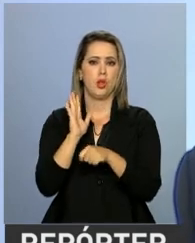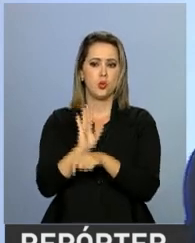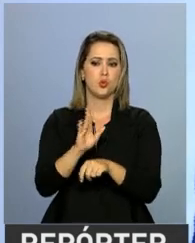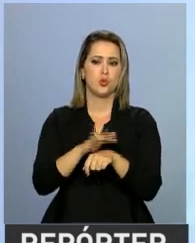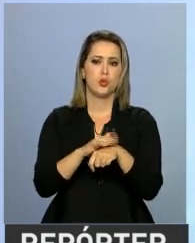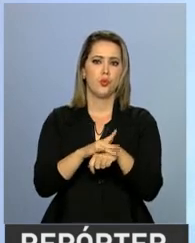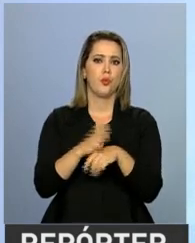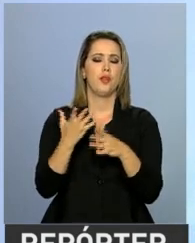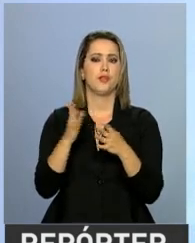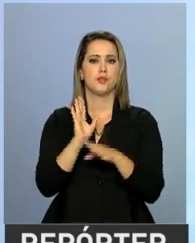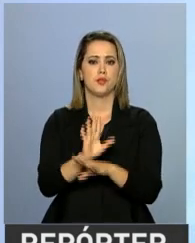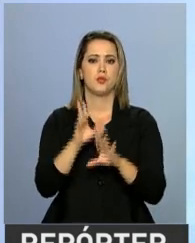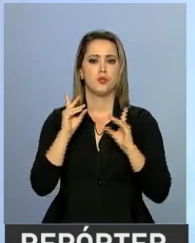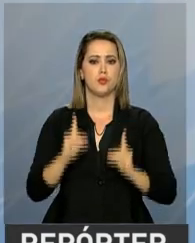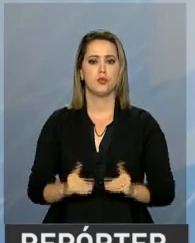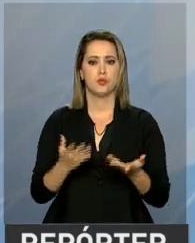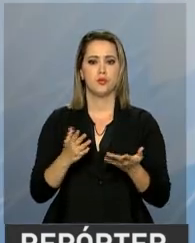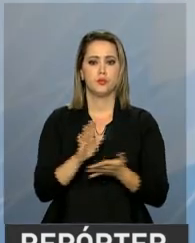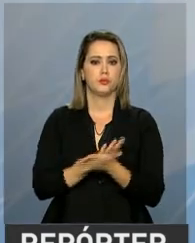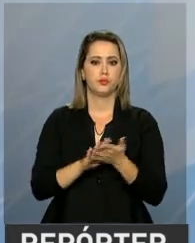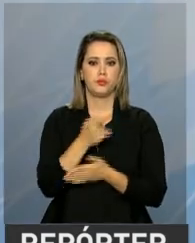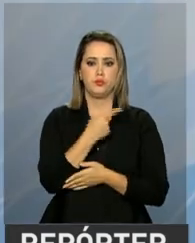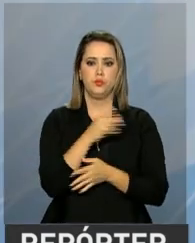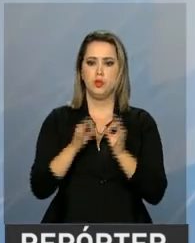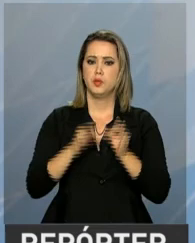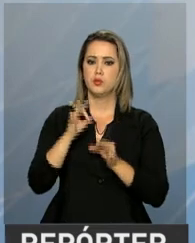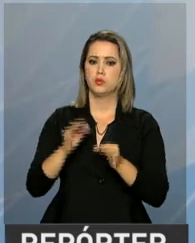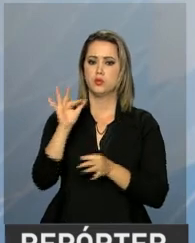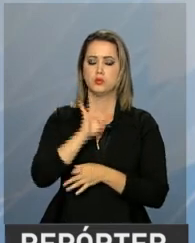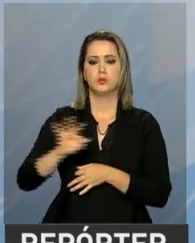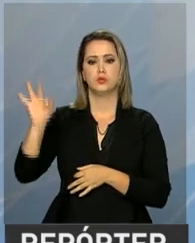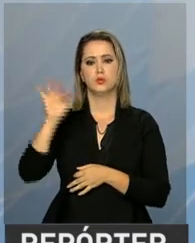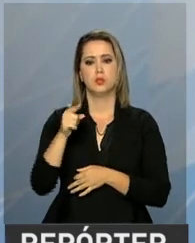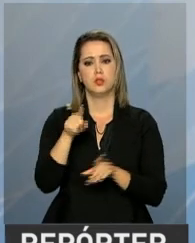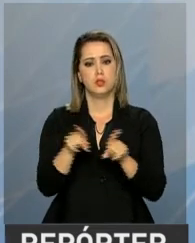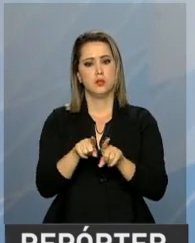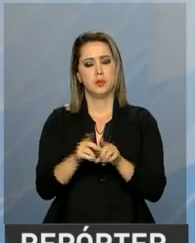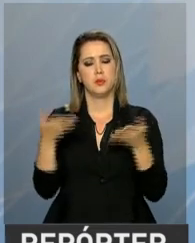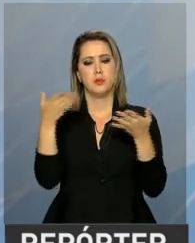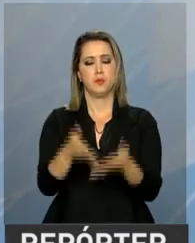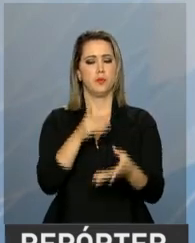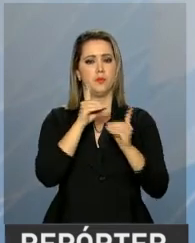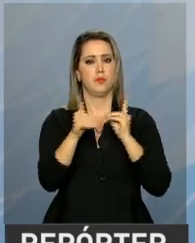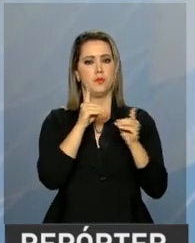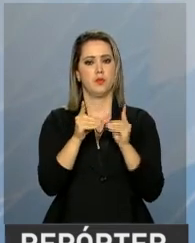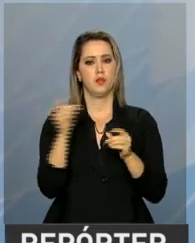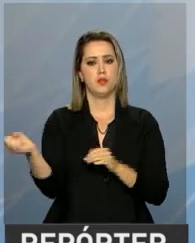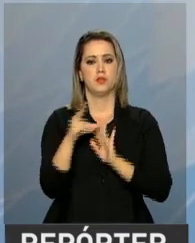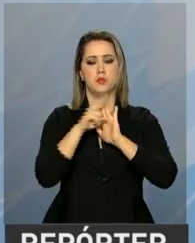invalidez nada disso para o juiz federal marllos eléctricos que também participou do debate a